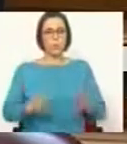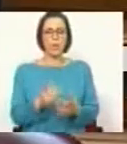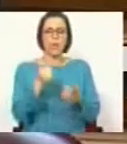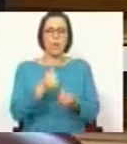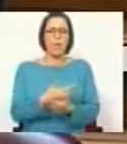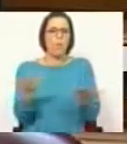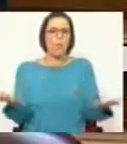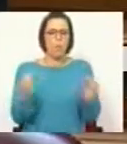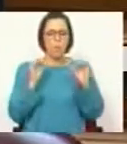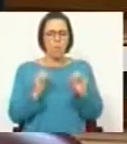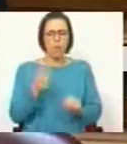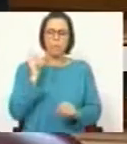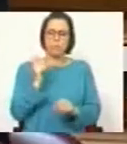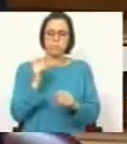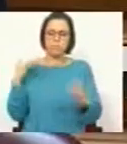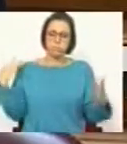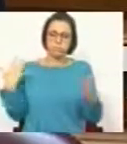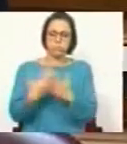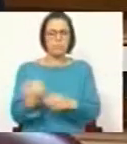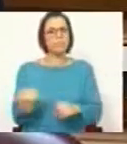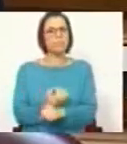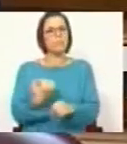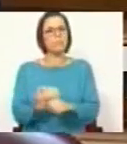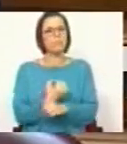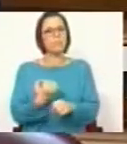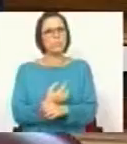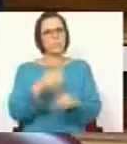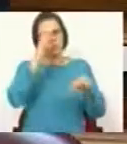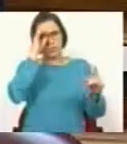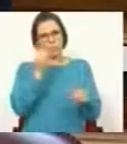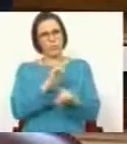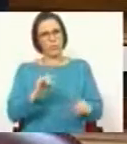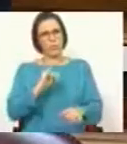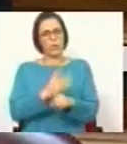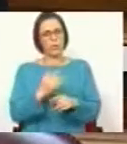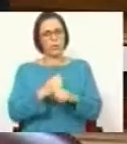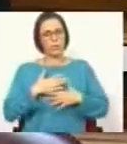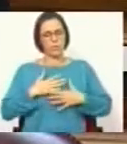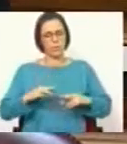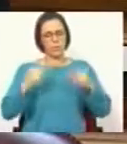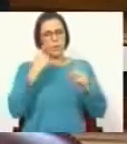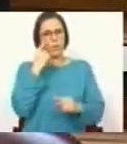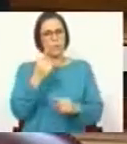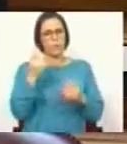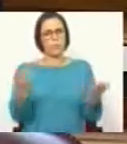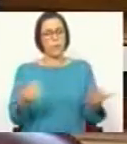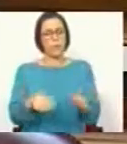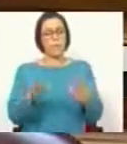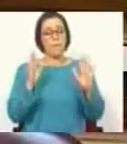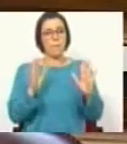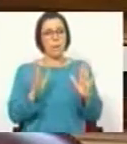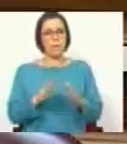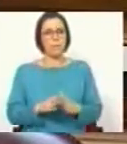não há dinheiro para a contagem de todo o tempo de serviço para os professores e outras carreiras especiais, mas